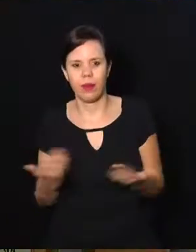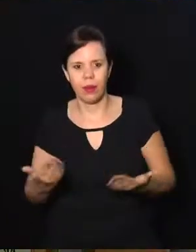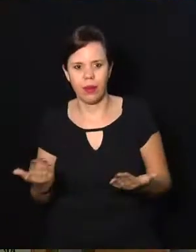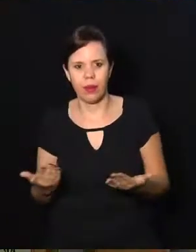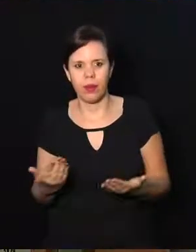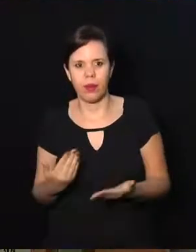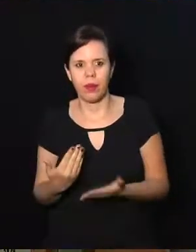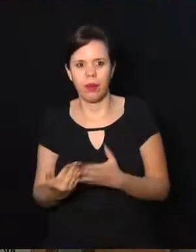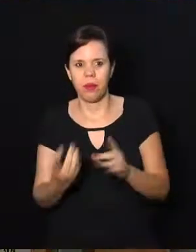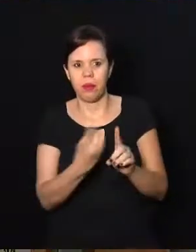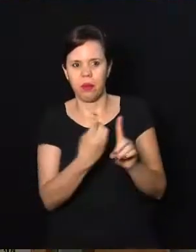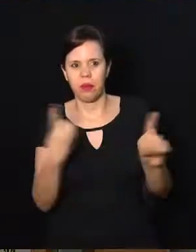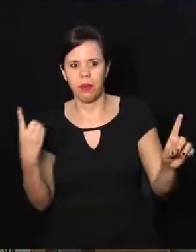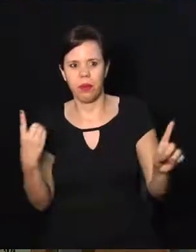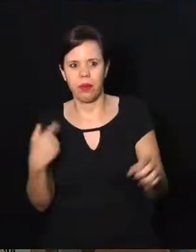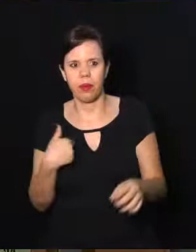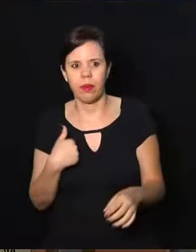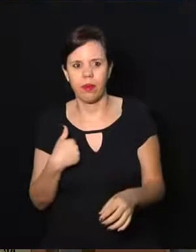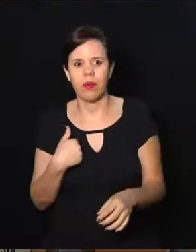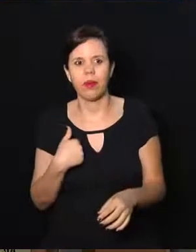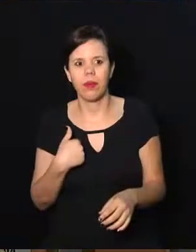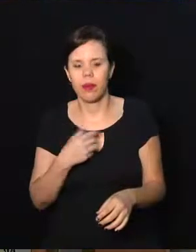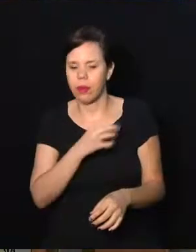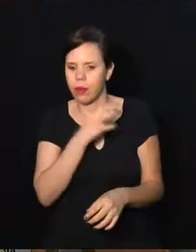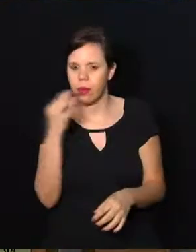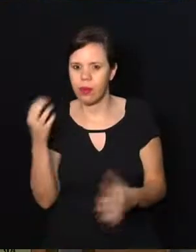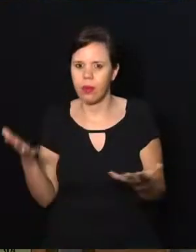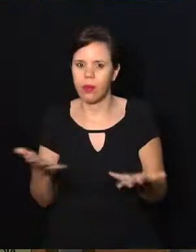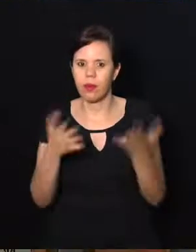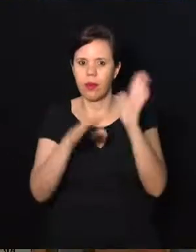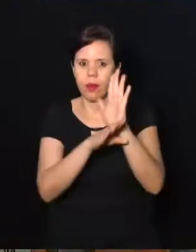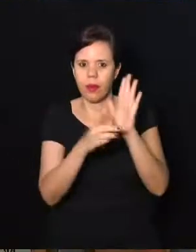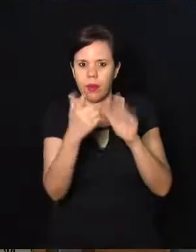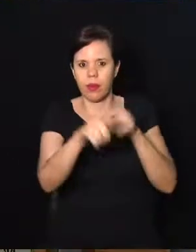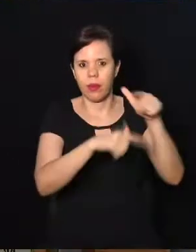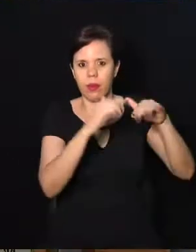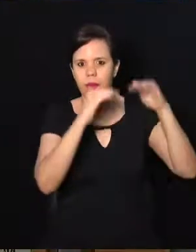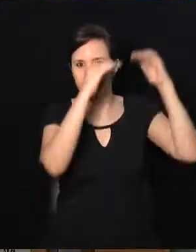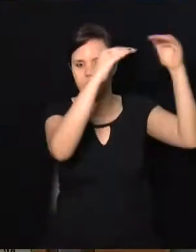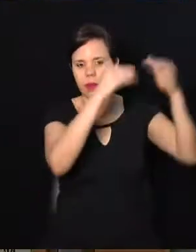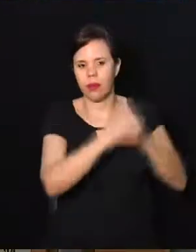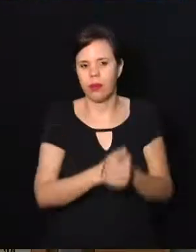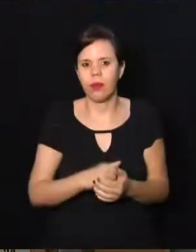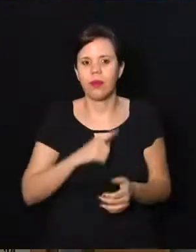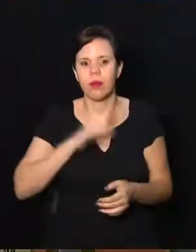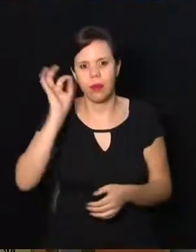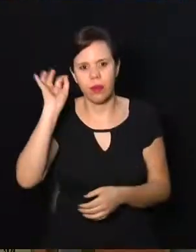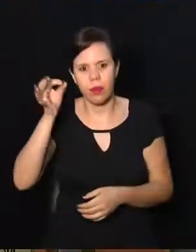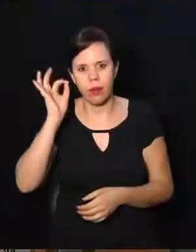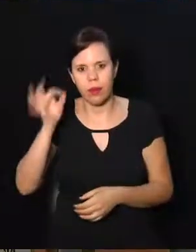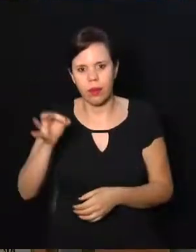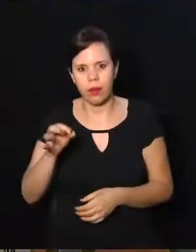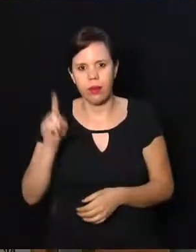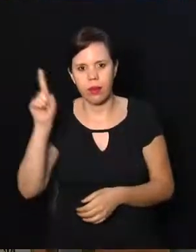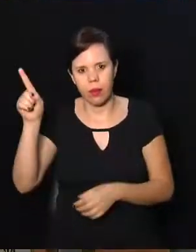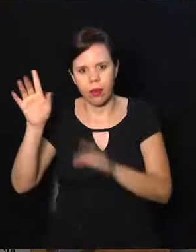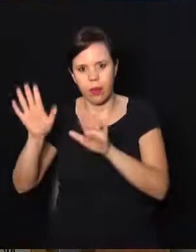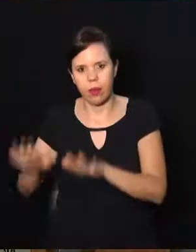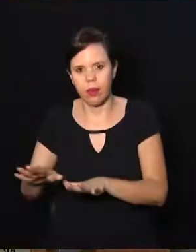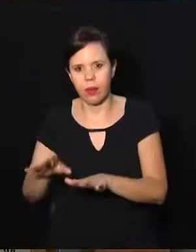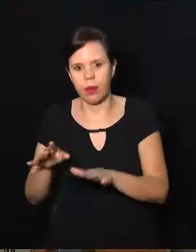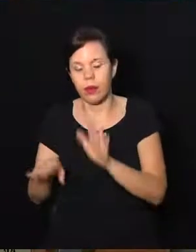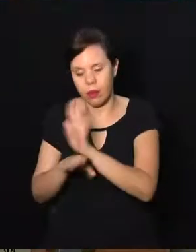vou perdê-lo, mas eu perdê-lo por uma causa bem maior. E tenho certeza que de lá você vai estar